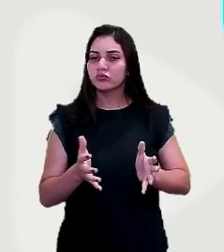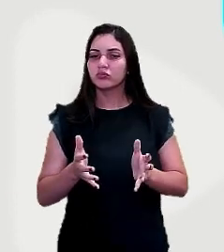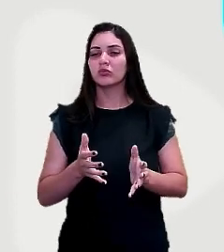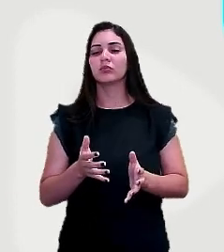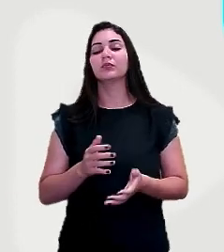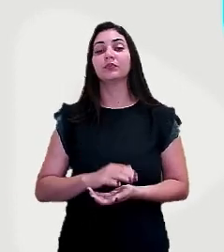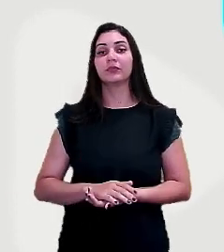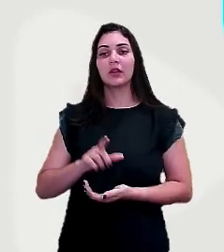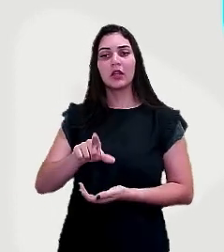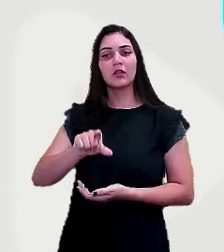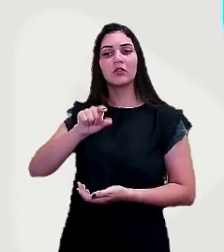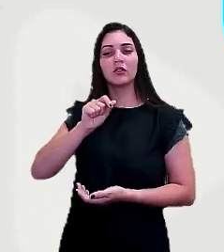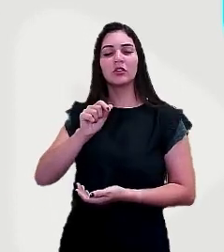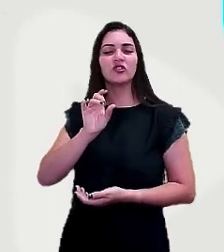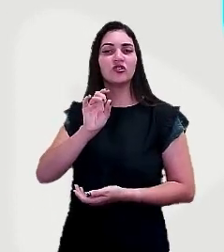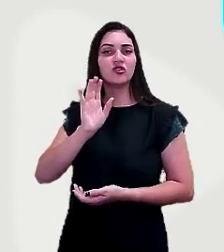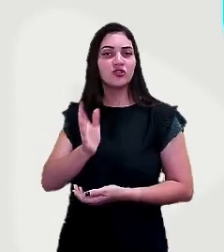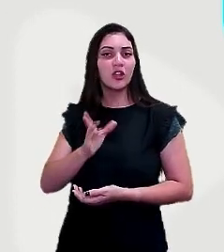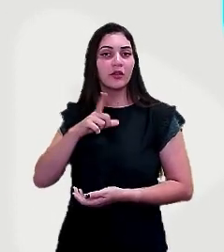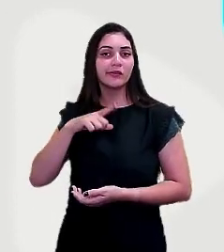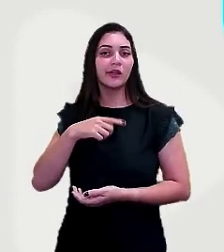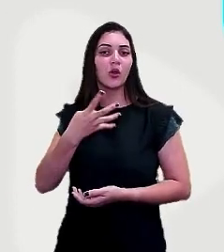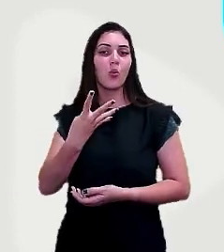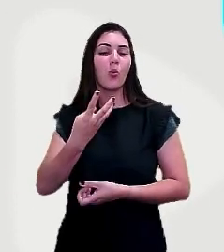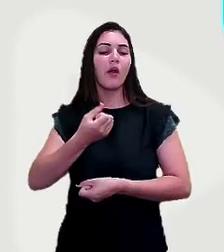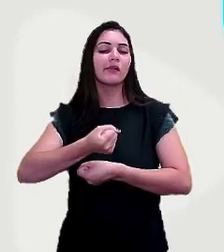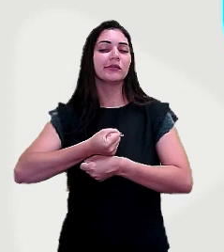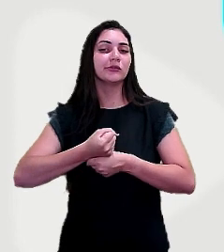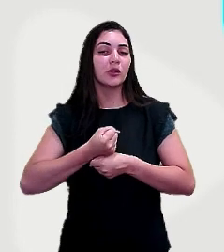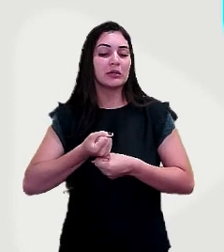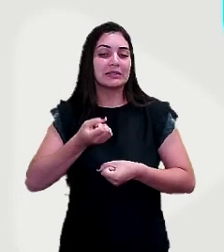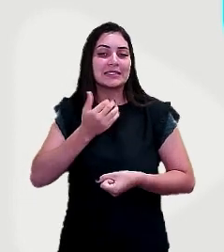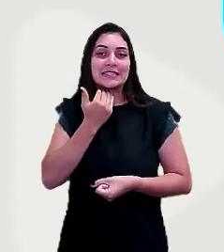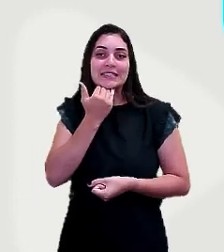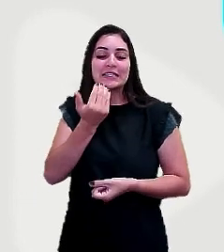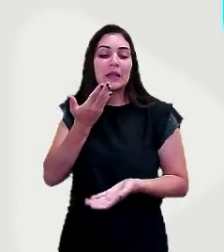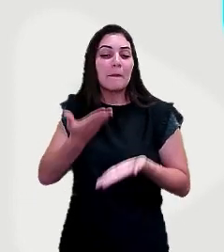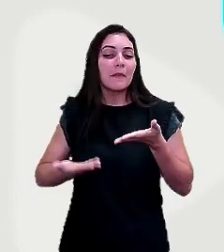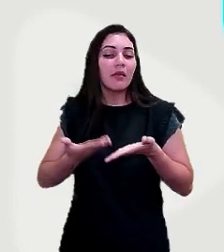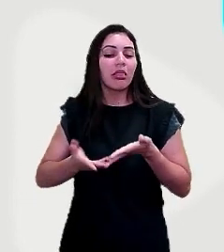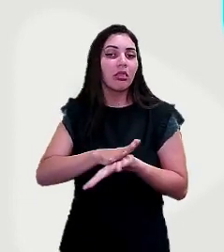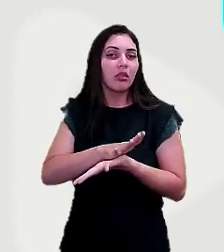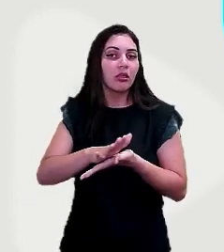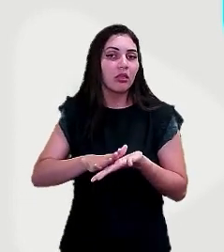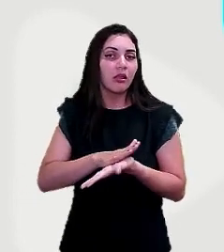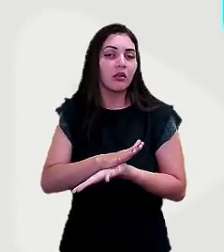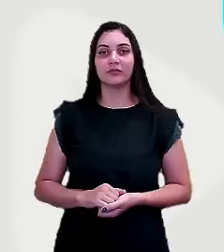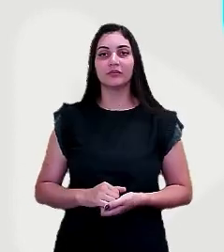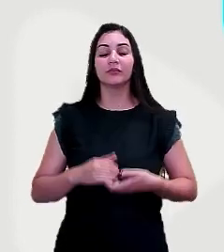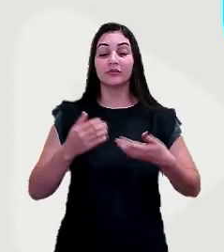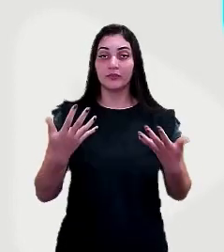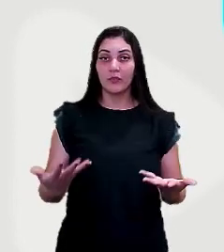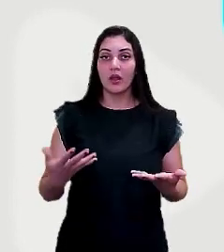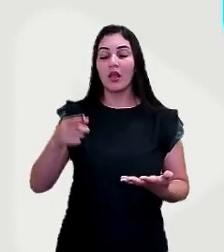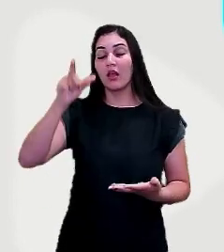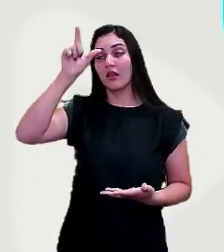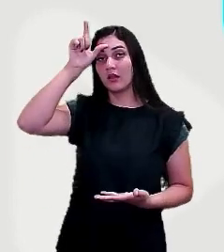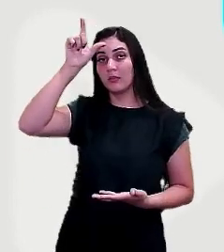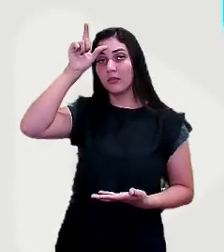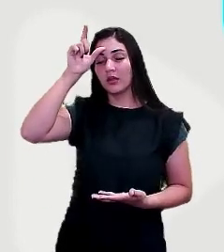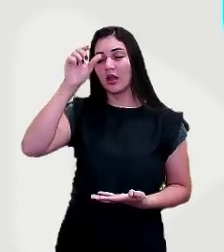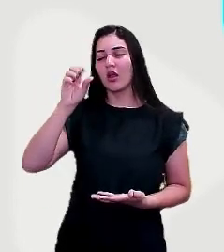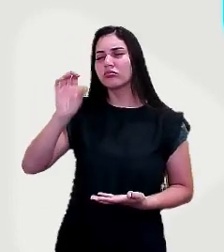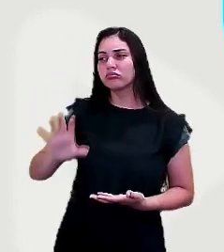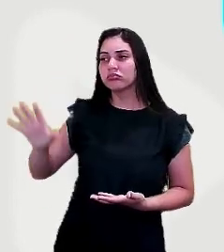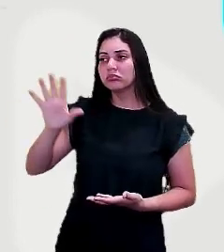já que estava há 4 anos sem perder uma partida. O time de ouro começou a final de forma sensacional, porém a Alemanha